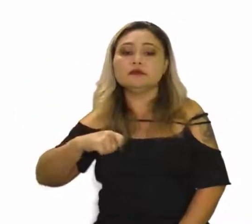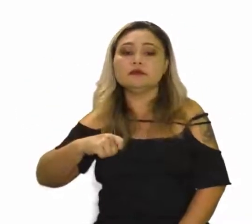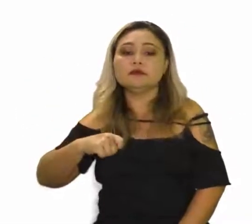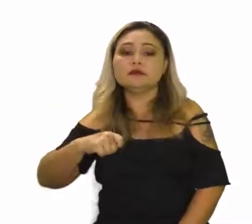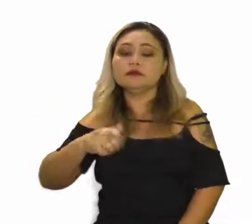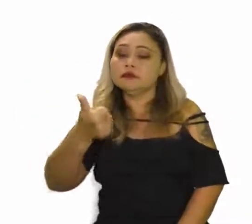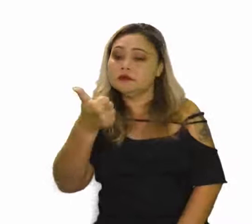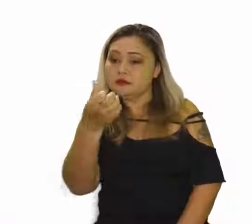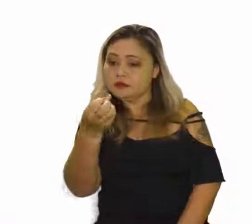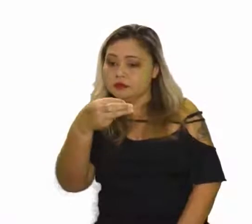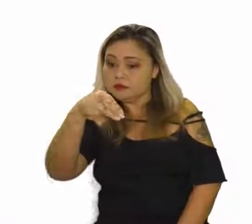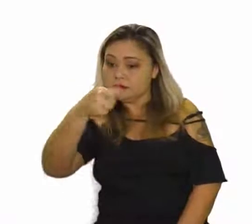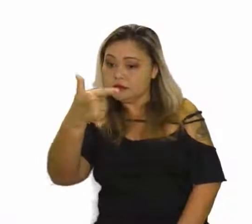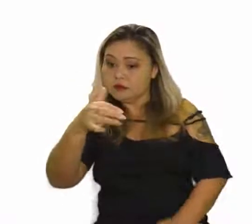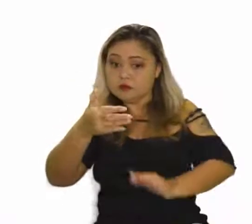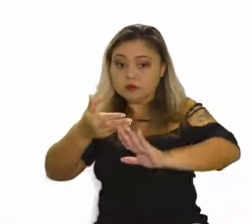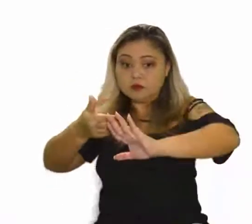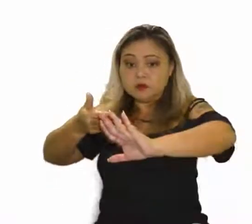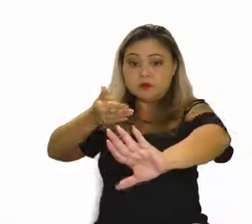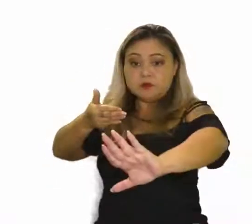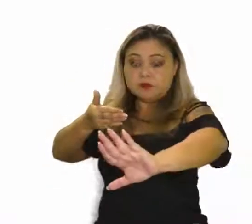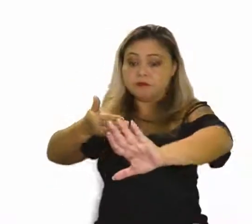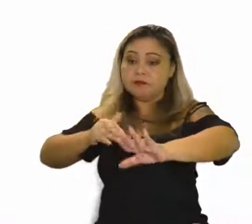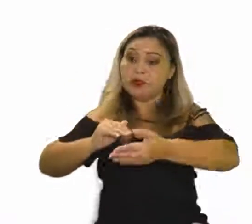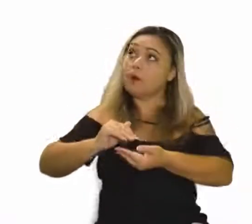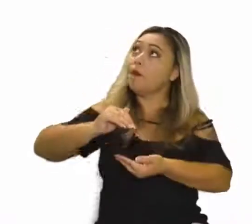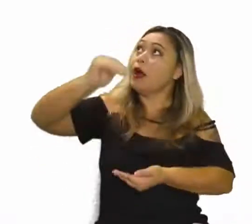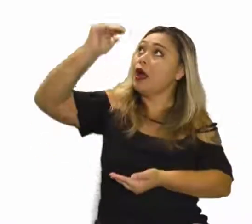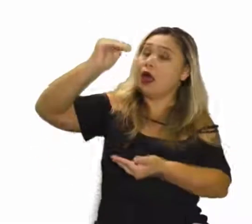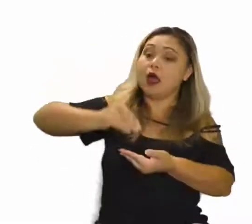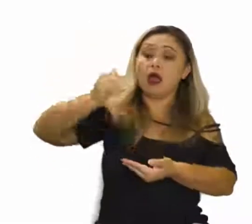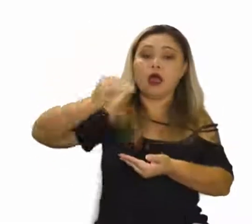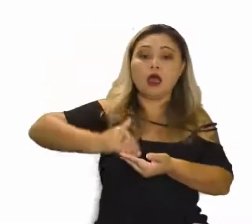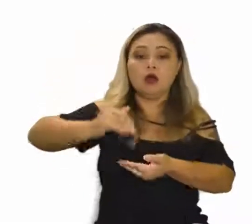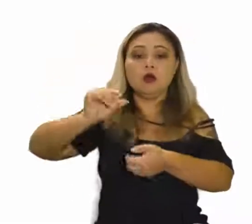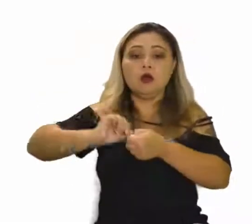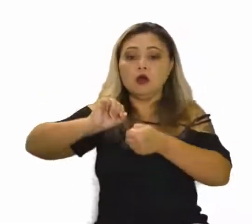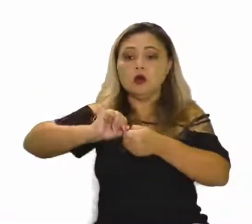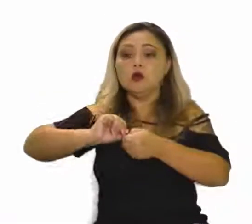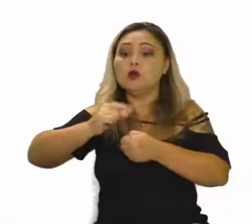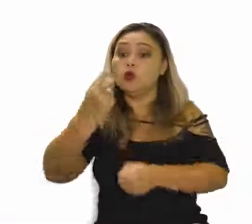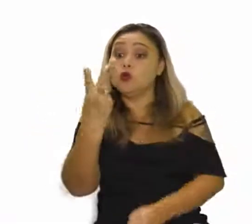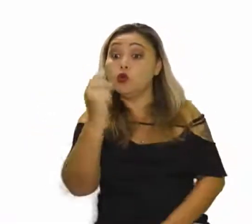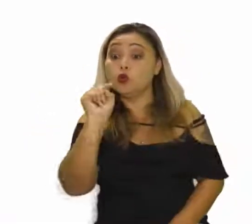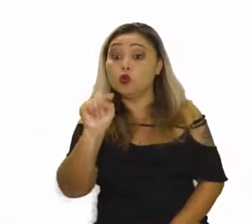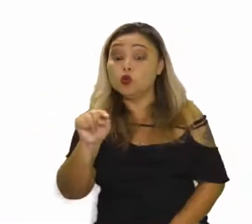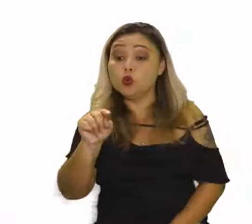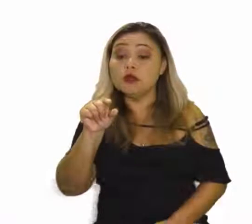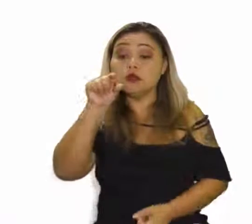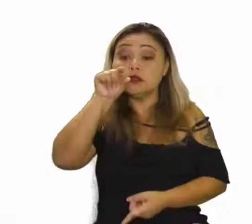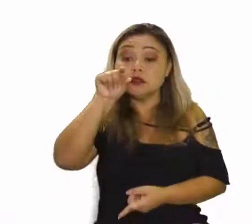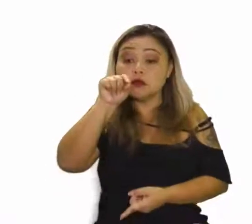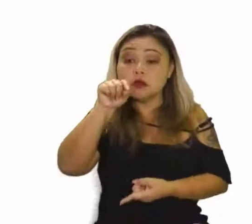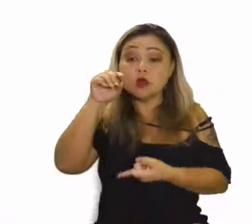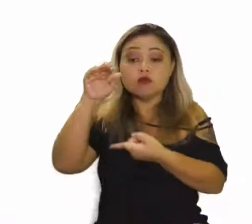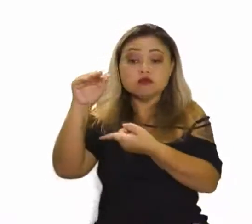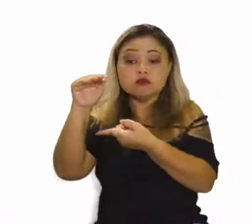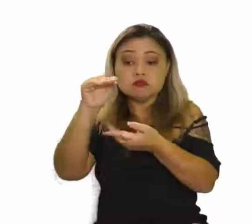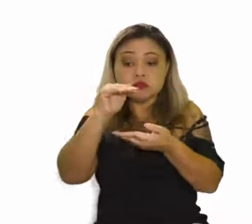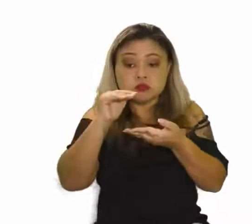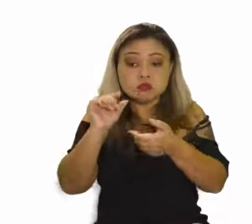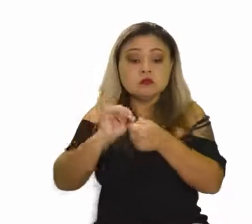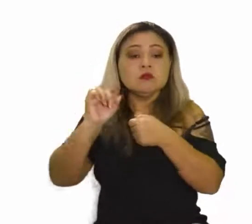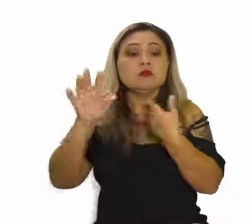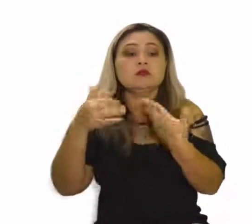uns 16 metros quadrados e 3 metros de altura para atingir o quê? 2.000 codornas. Mas, por favor,